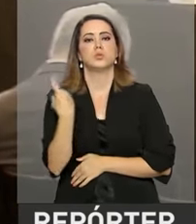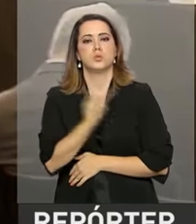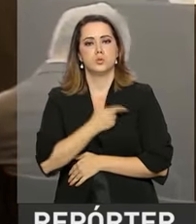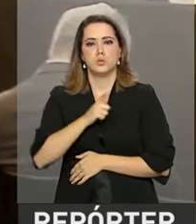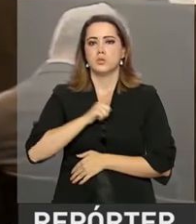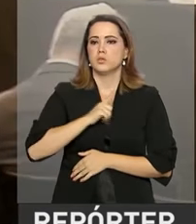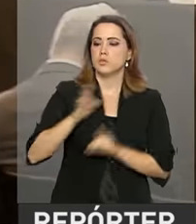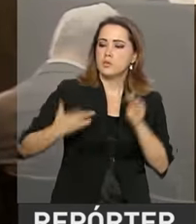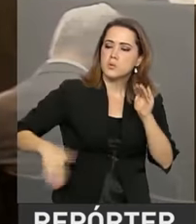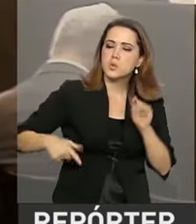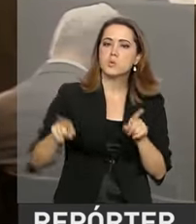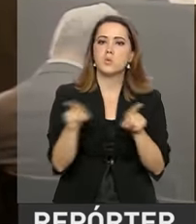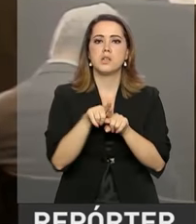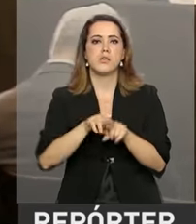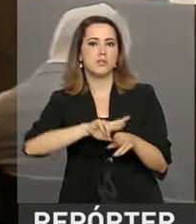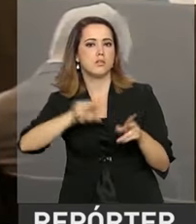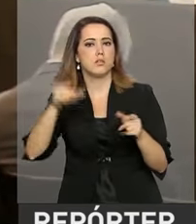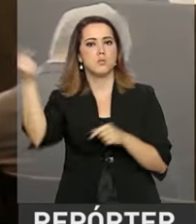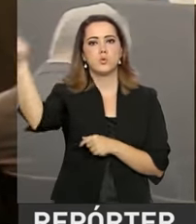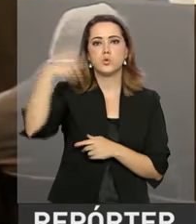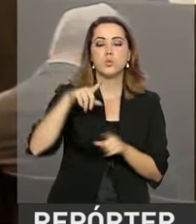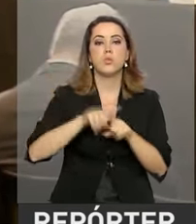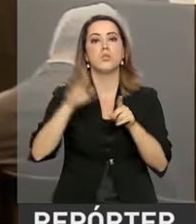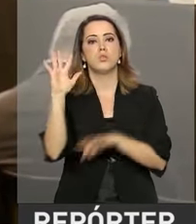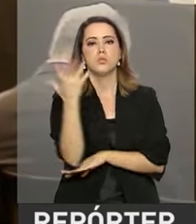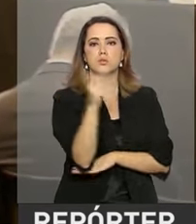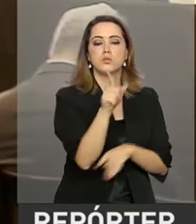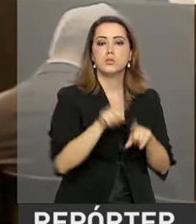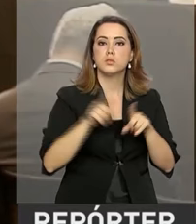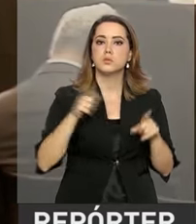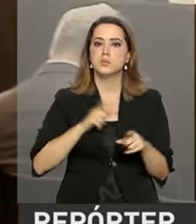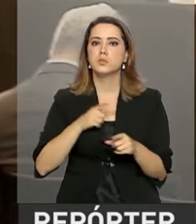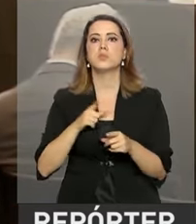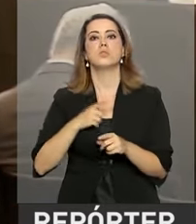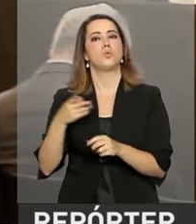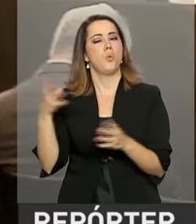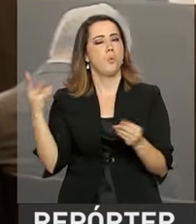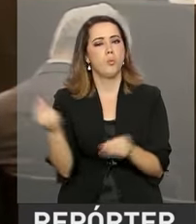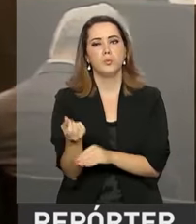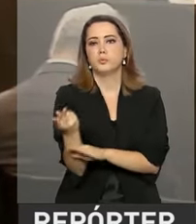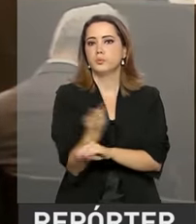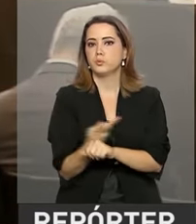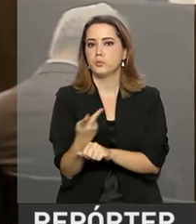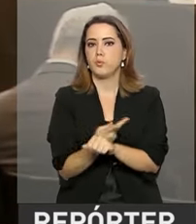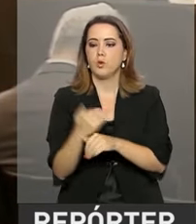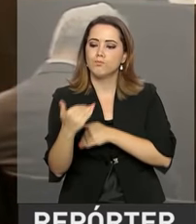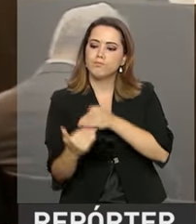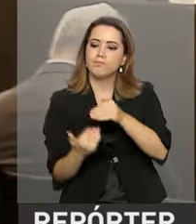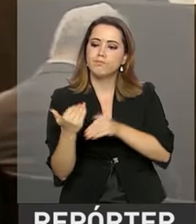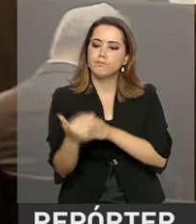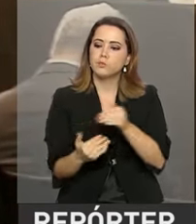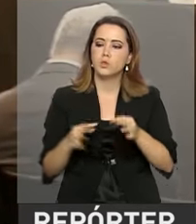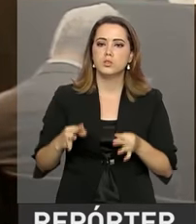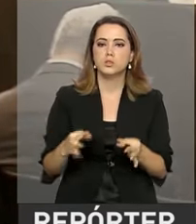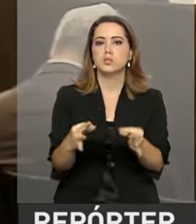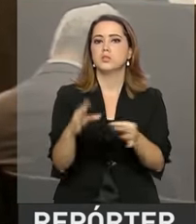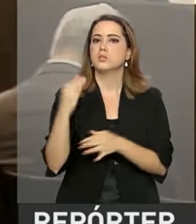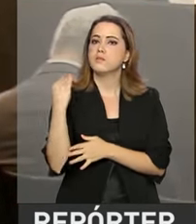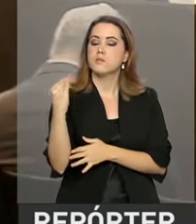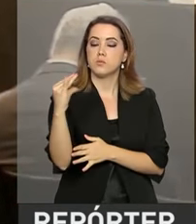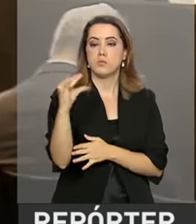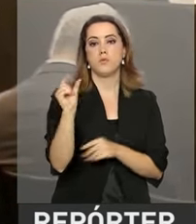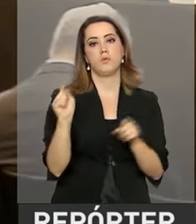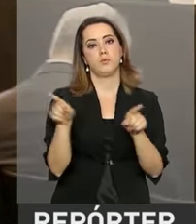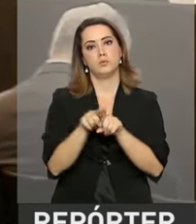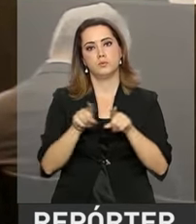praias bonitas, nós temos sol, nós temos natureza, mas nós temos também muita pesquisa, muito desenvolvimento, muita pesquisa científica por